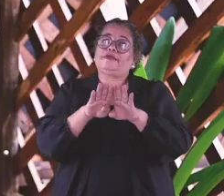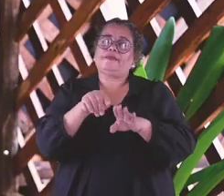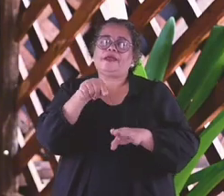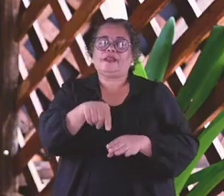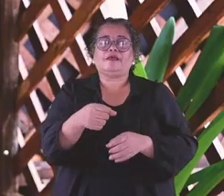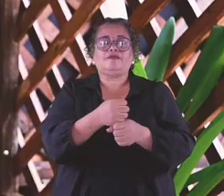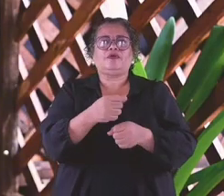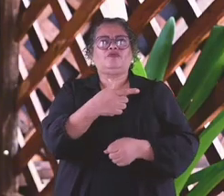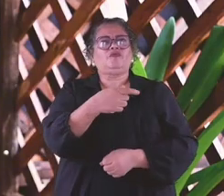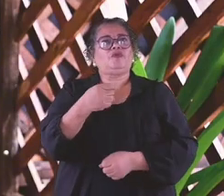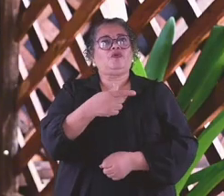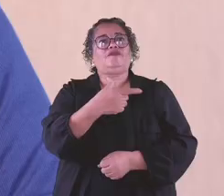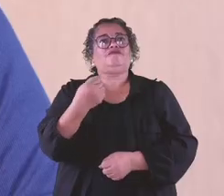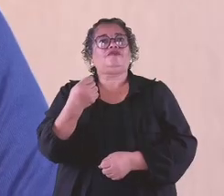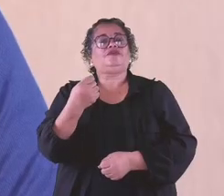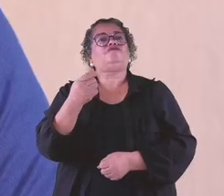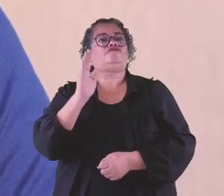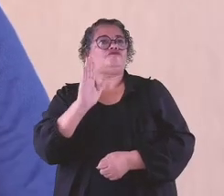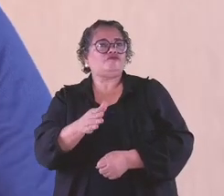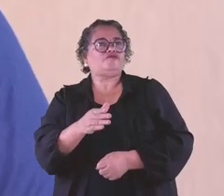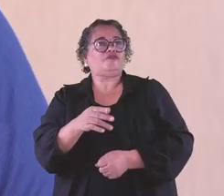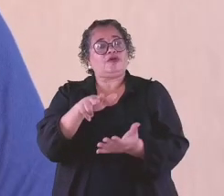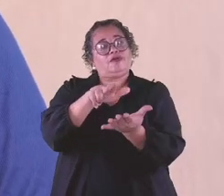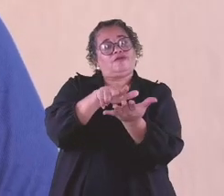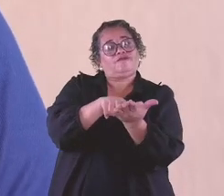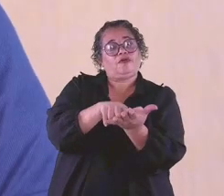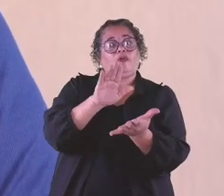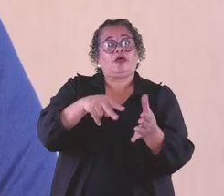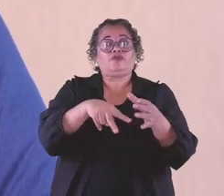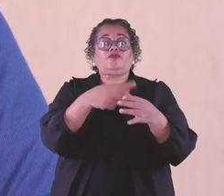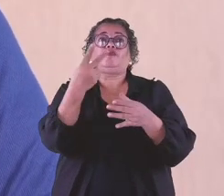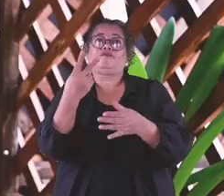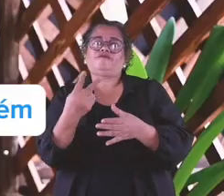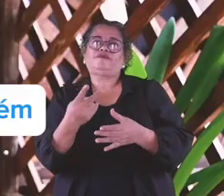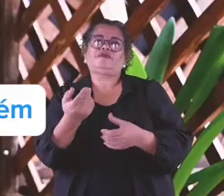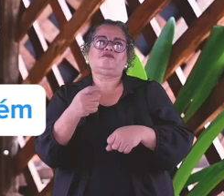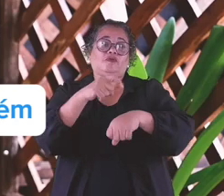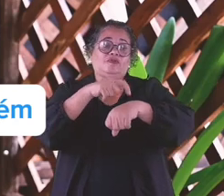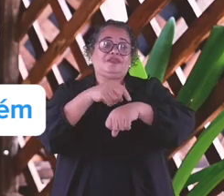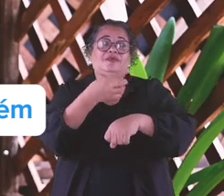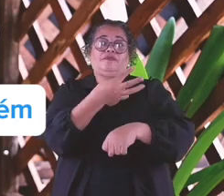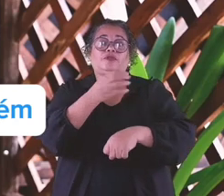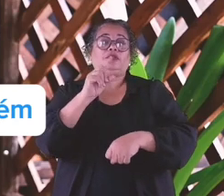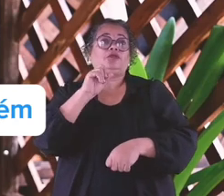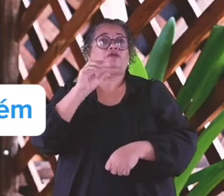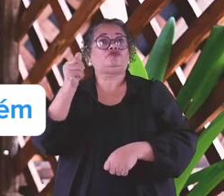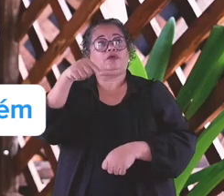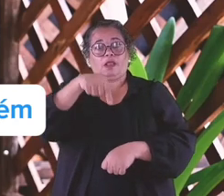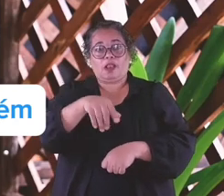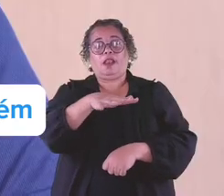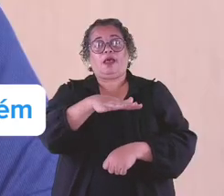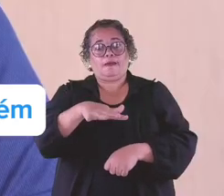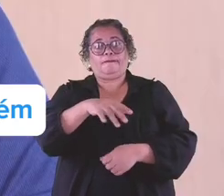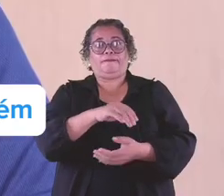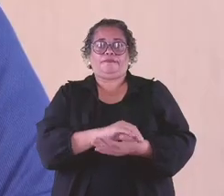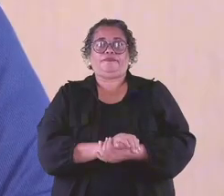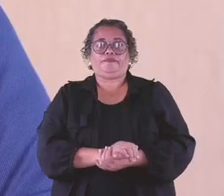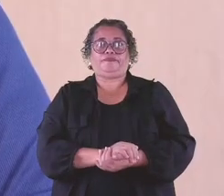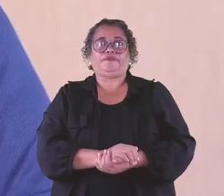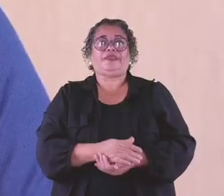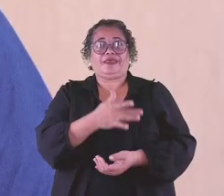em 2020, que ela ficou internada, ela ficou 2 vezes internada lá. Ela ficou por volta de 30 dias internada